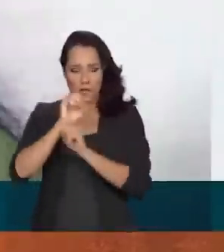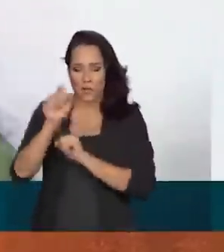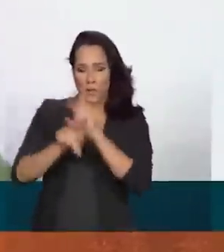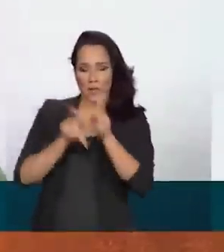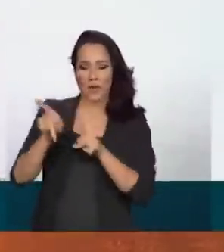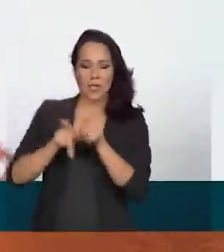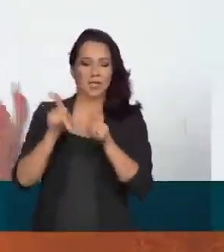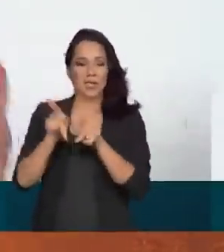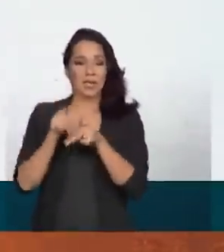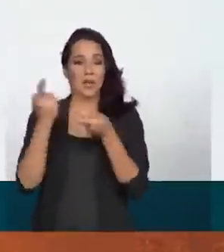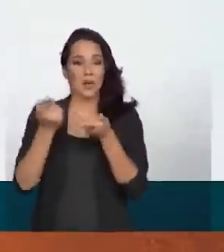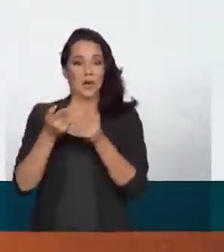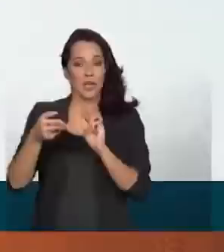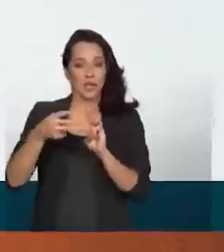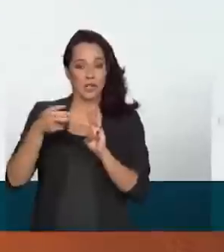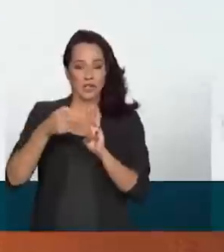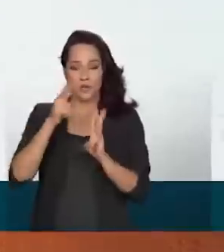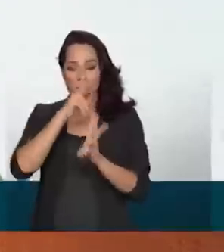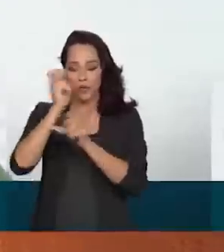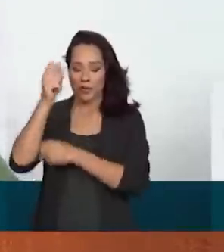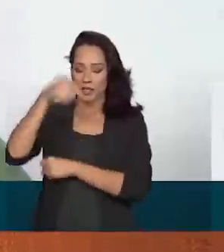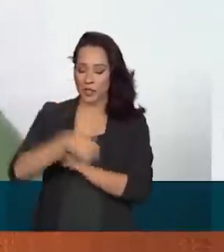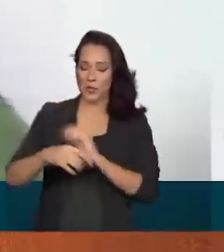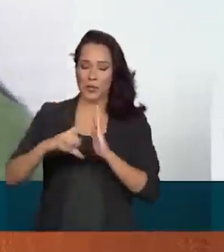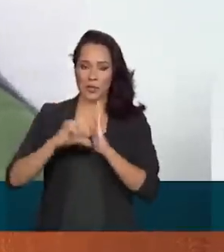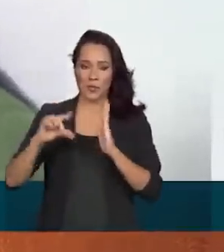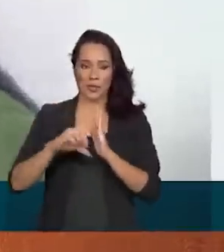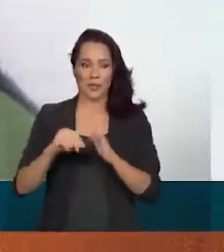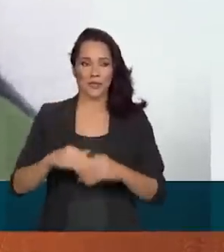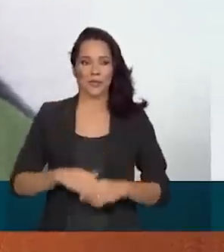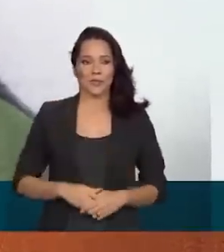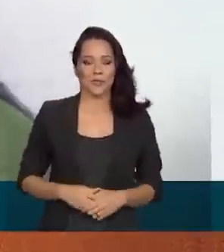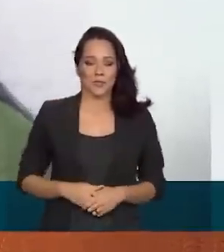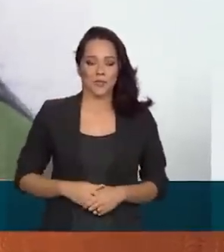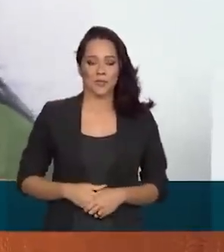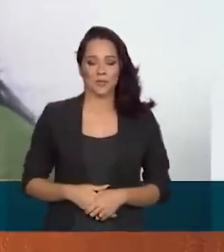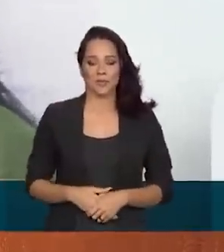povos indígenas para o Palácio do Planalto.